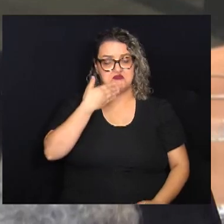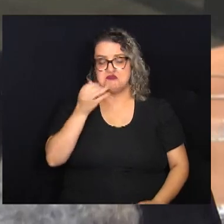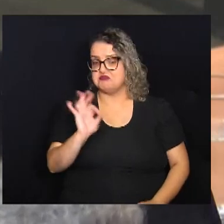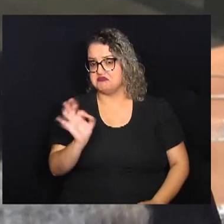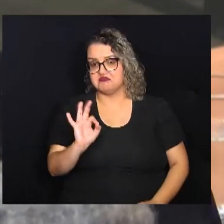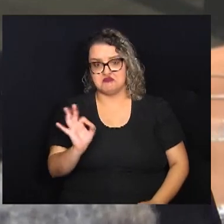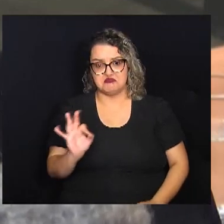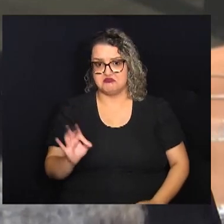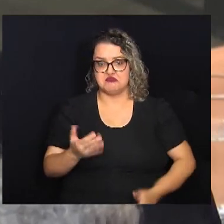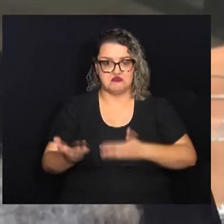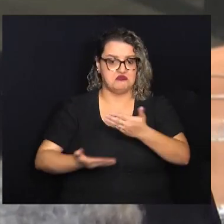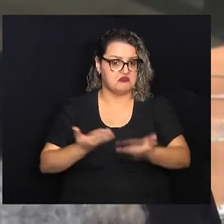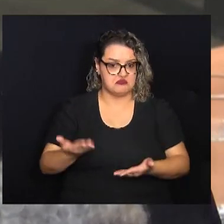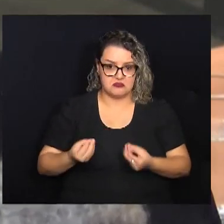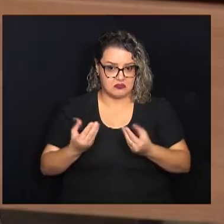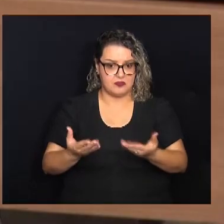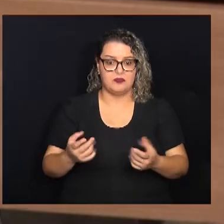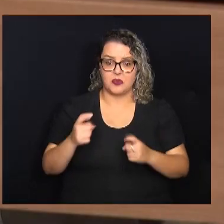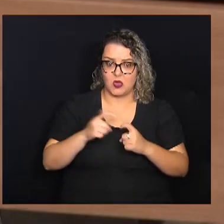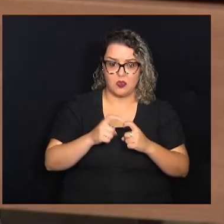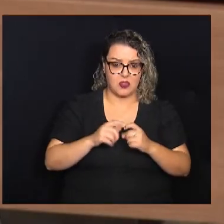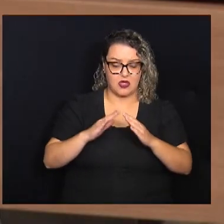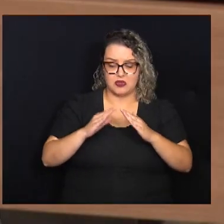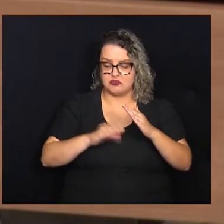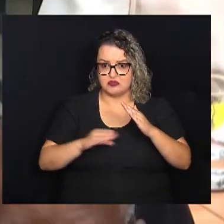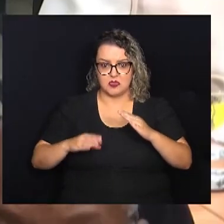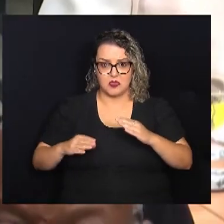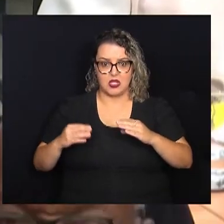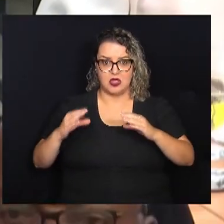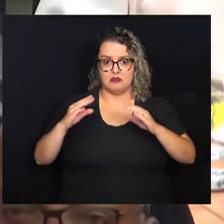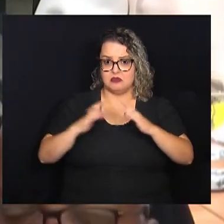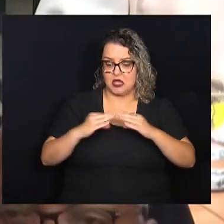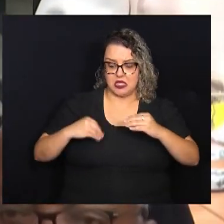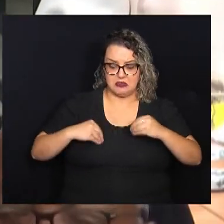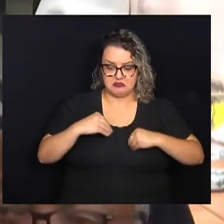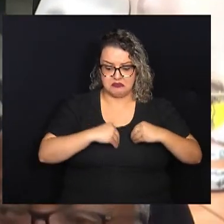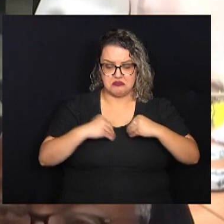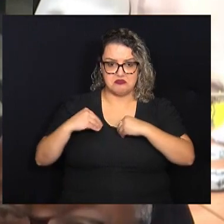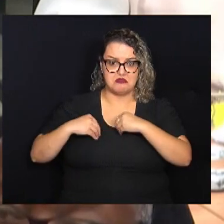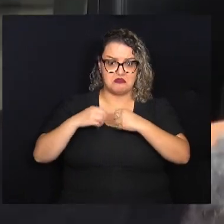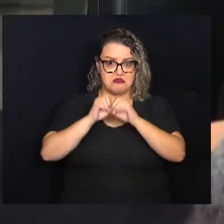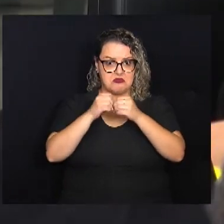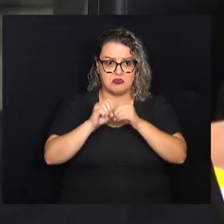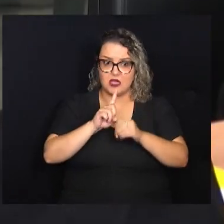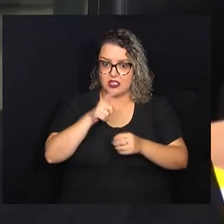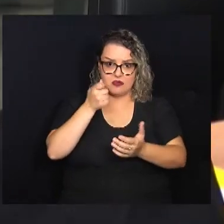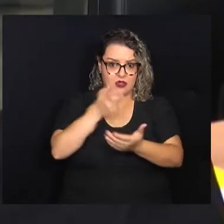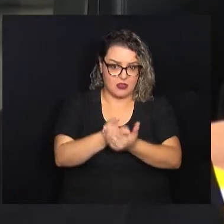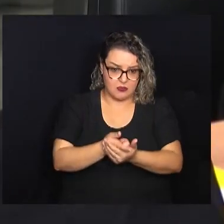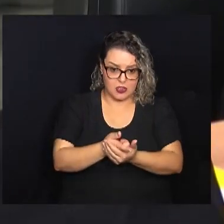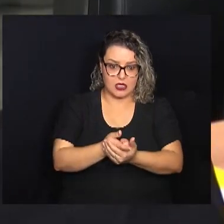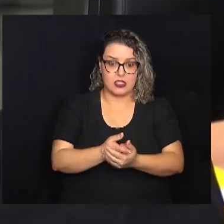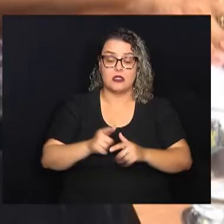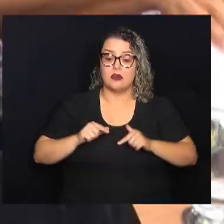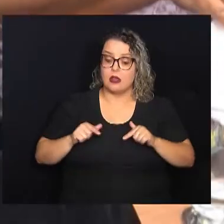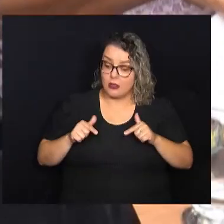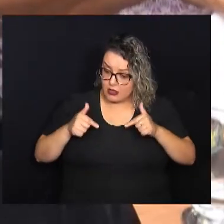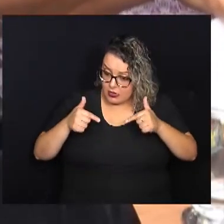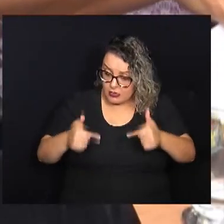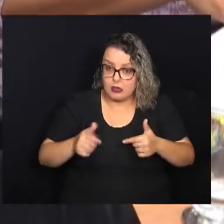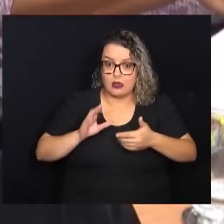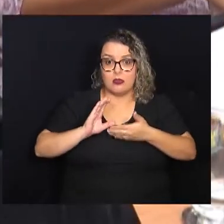prestados, os médicos, clínicas e laboratórios que não são devidamente pagos e ainda a luta por um conselho